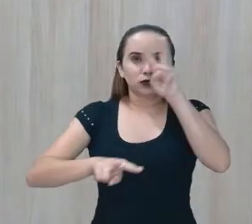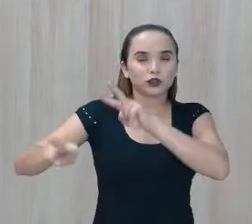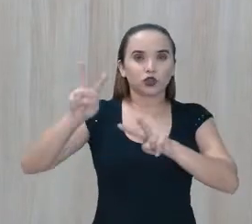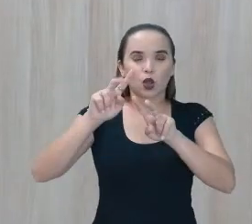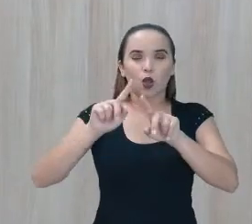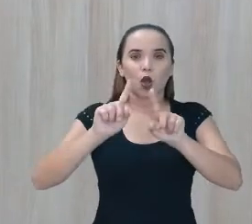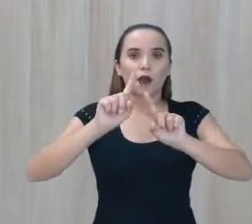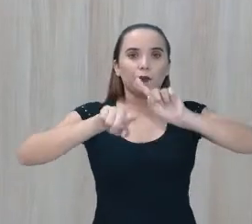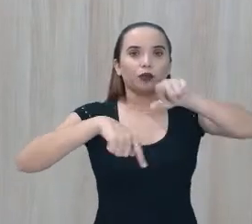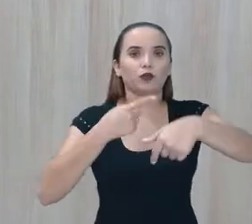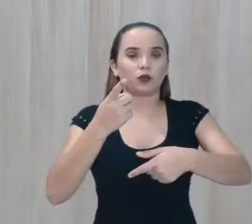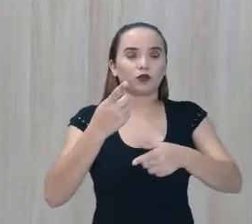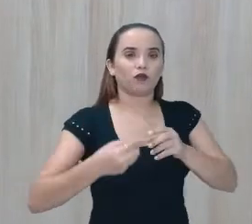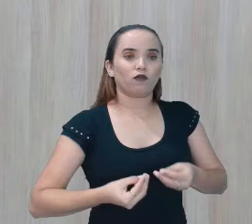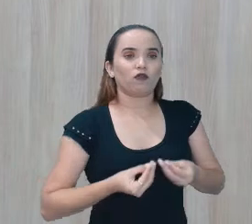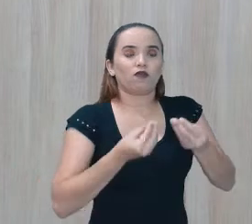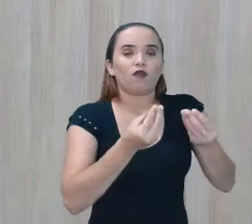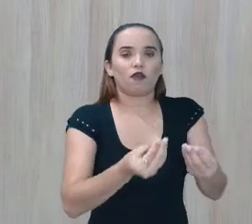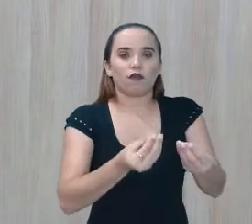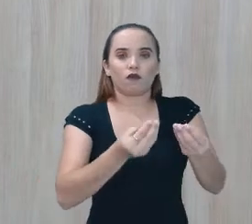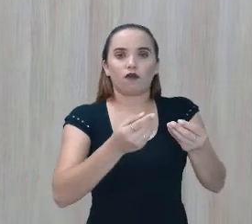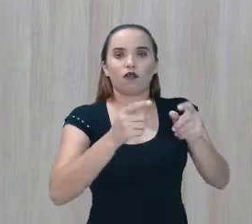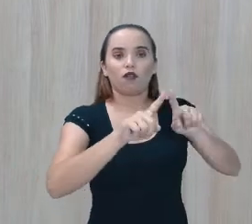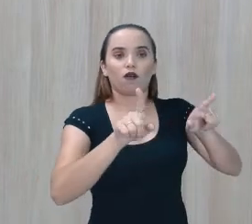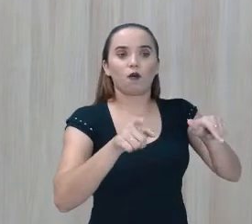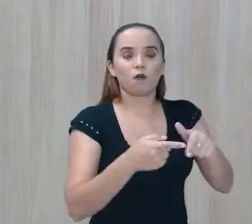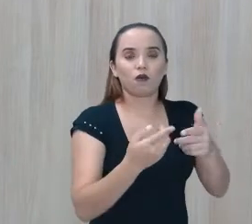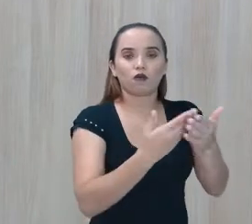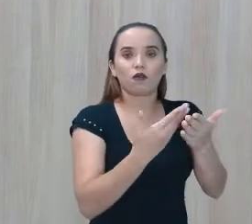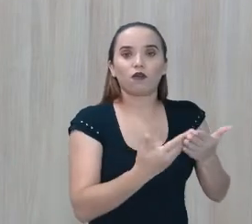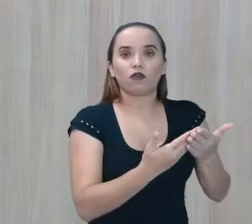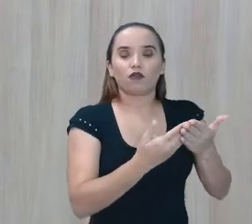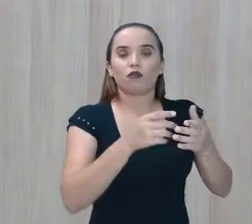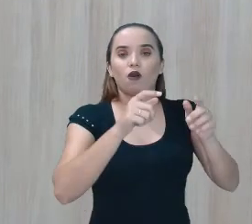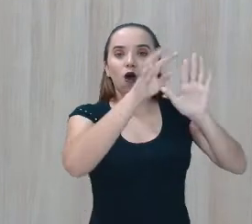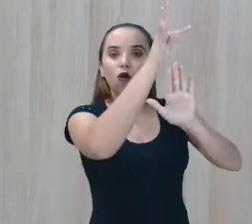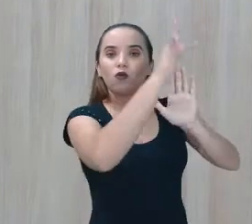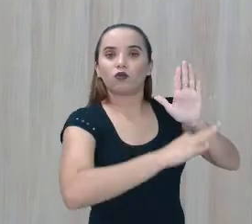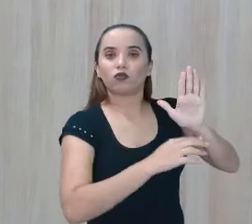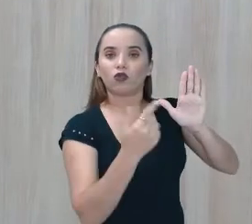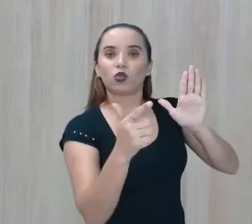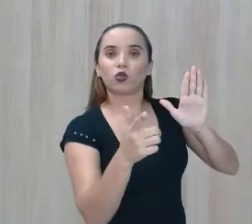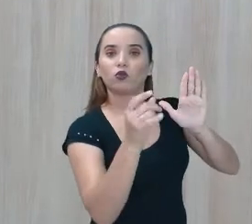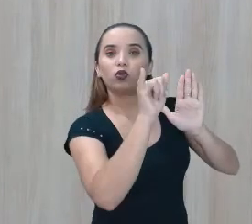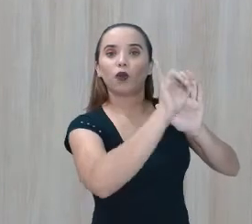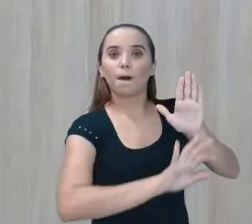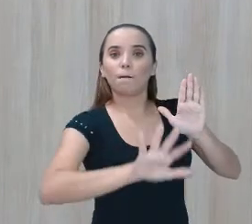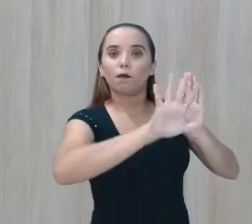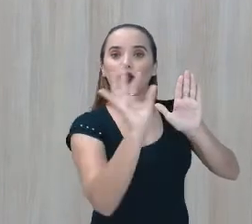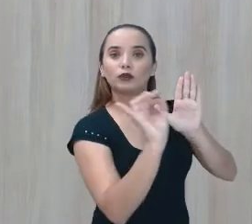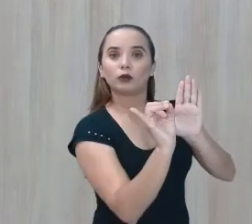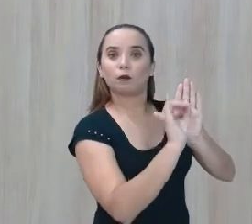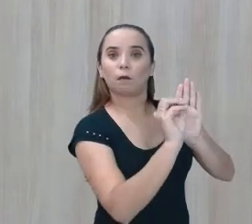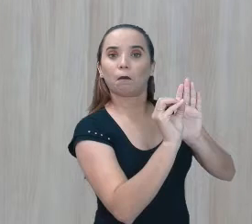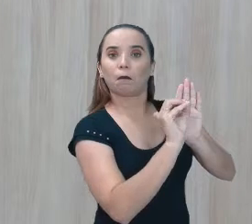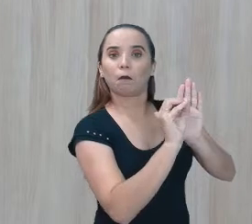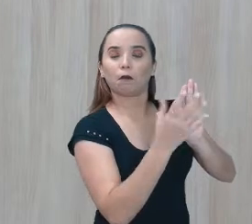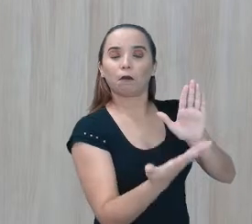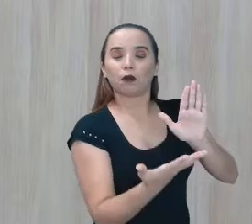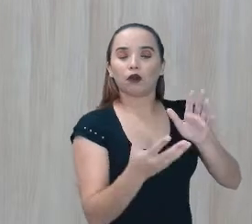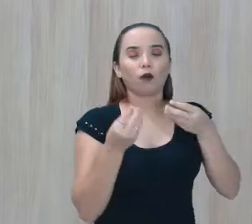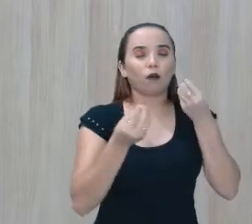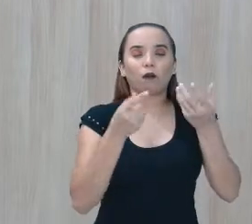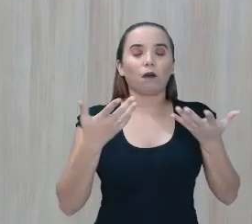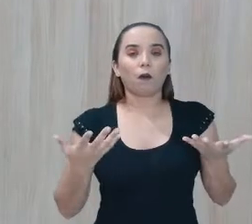imagem. Como é que você vai incentivar esse estudante? Quando você conhece que a memorização, a aprendizagem dele é muito